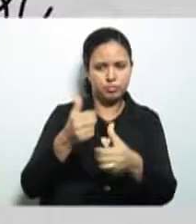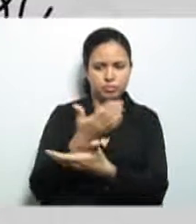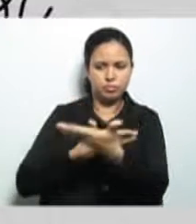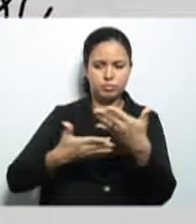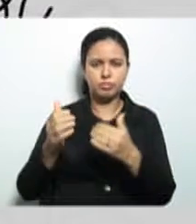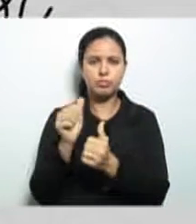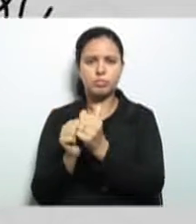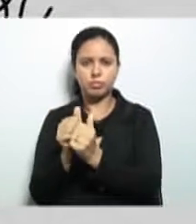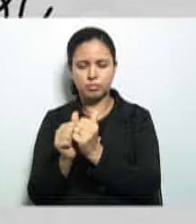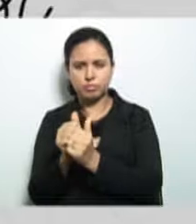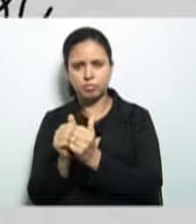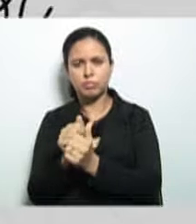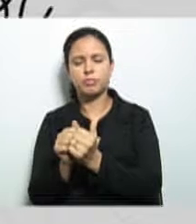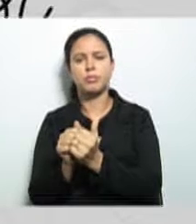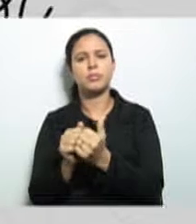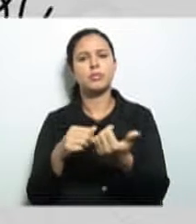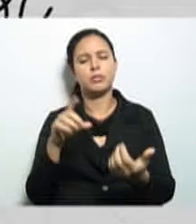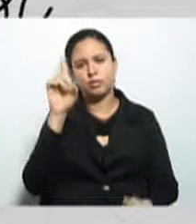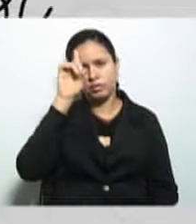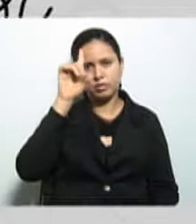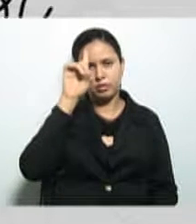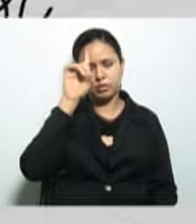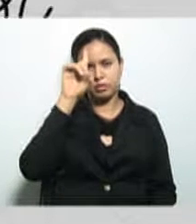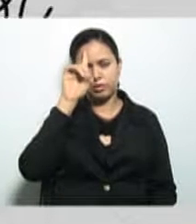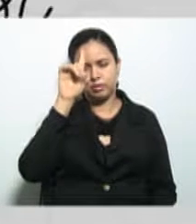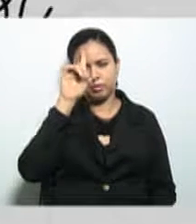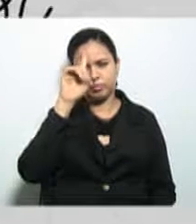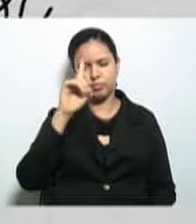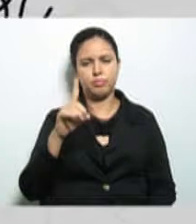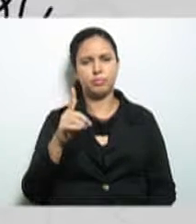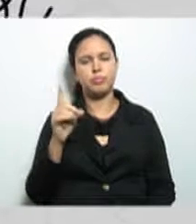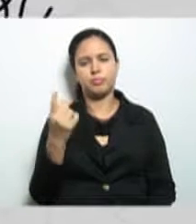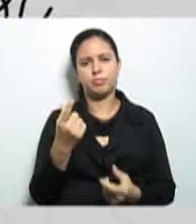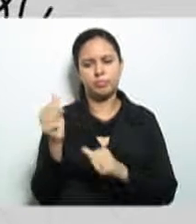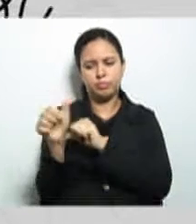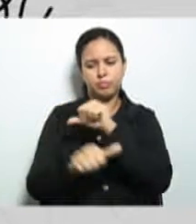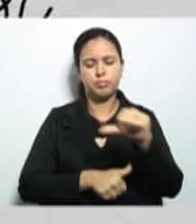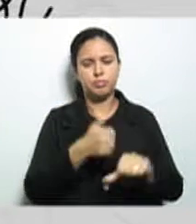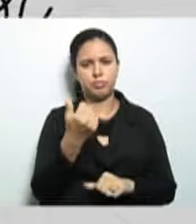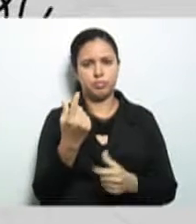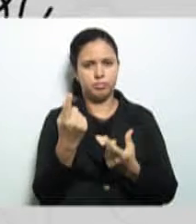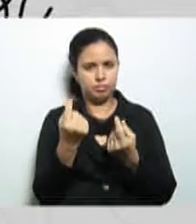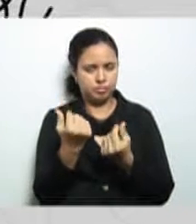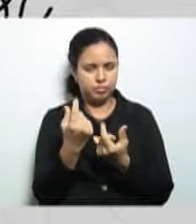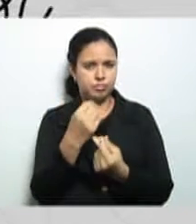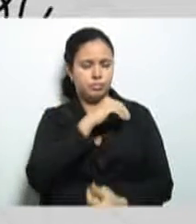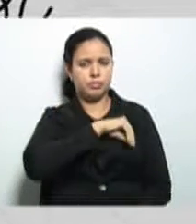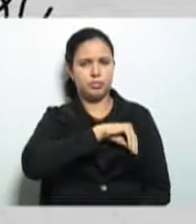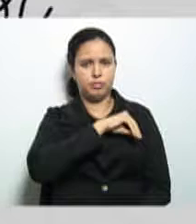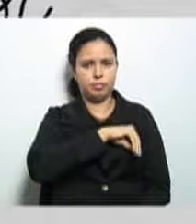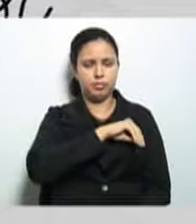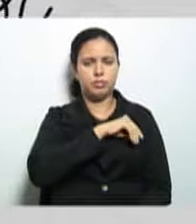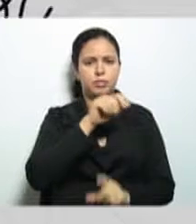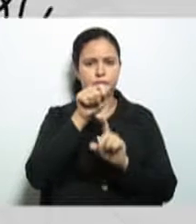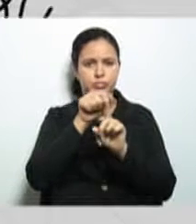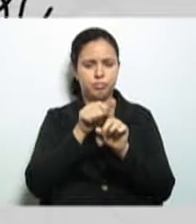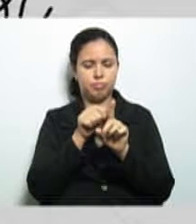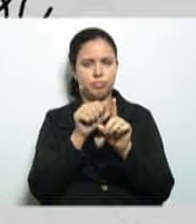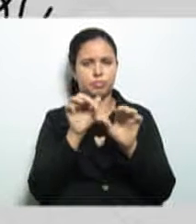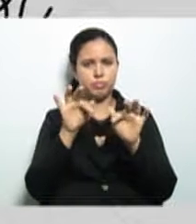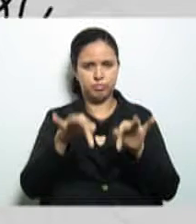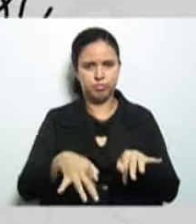modo contemporâneo, no nosso dia a dia, a gente troca isso pelo dinheiro, pelo salário que a gente recebe no final do